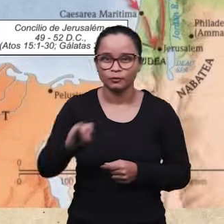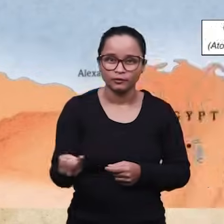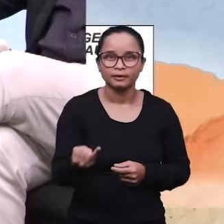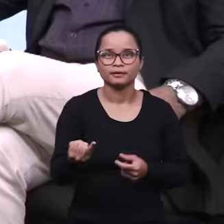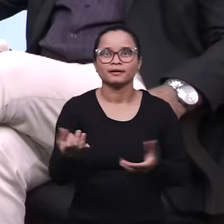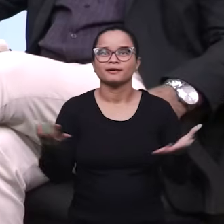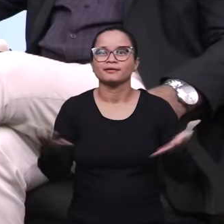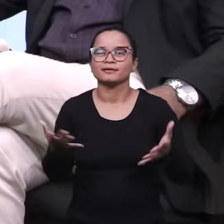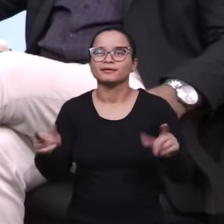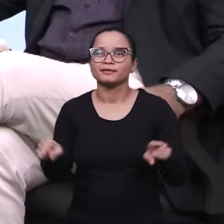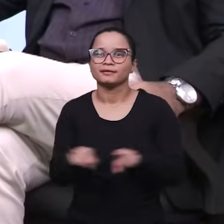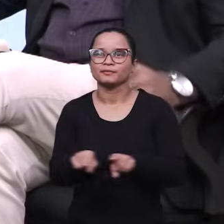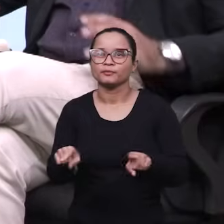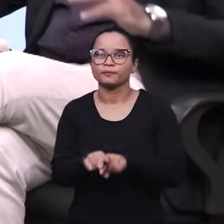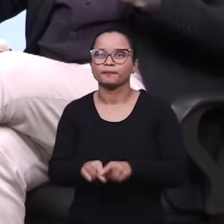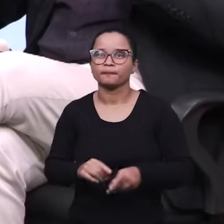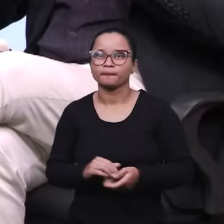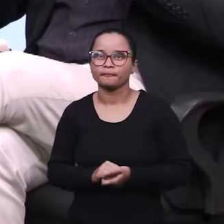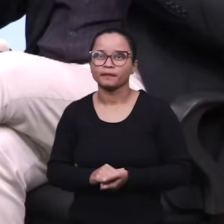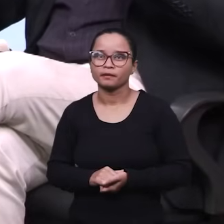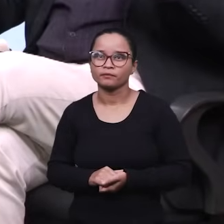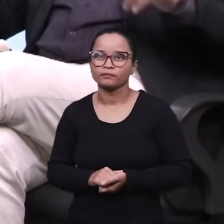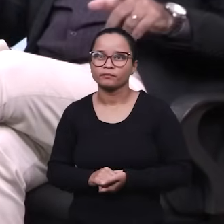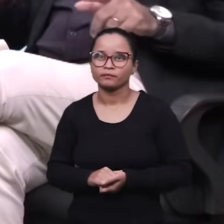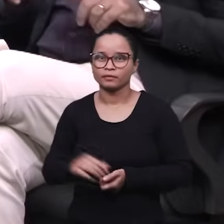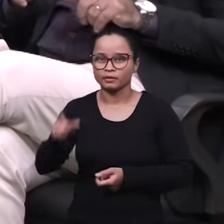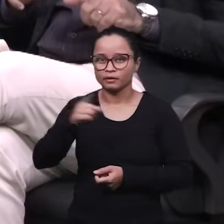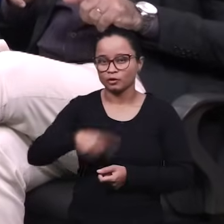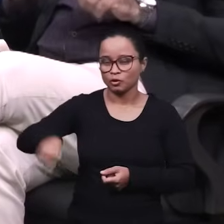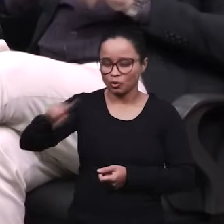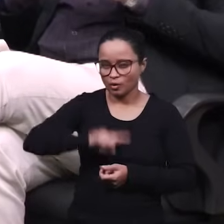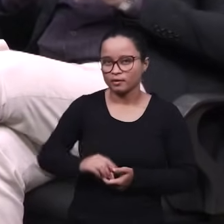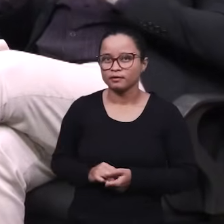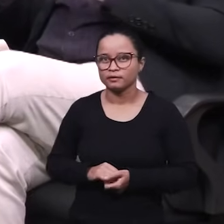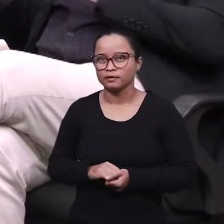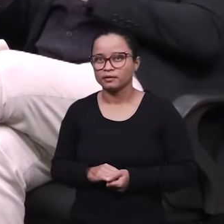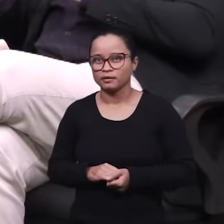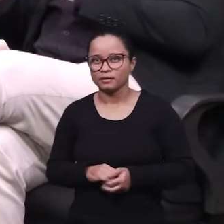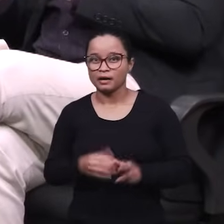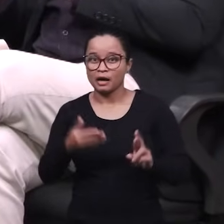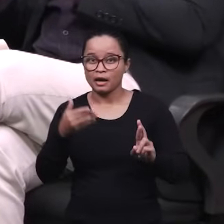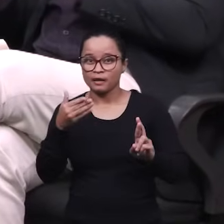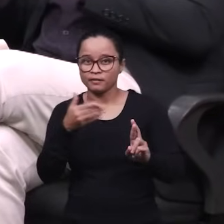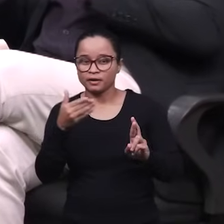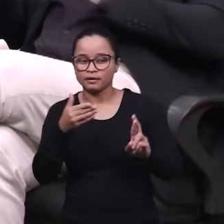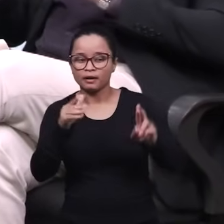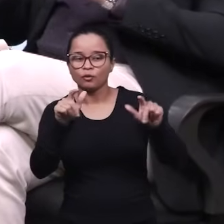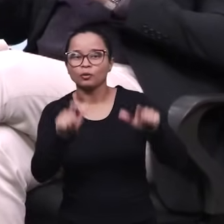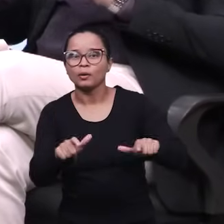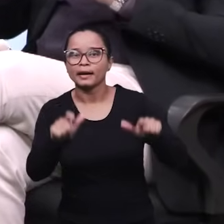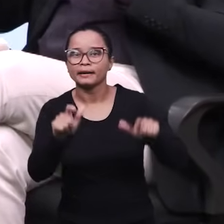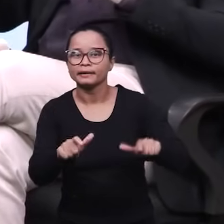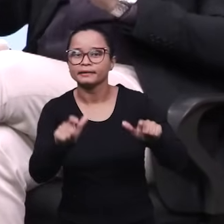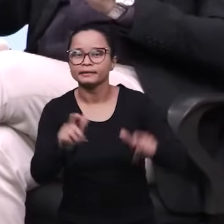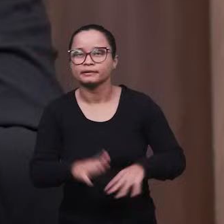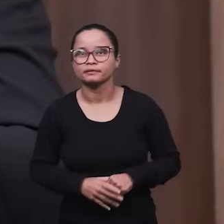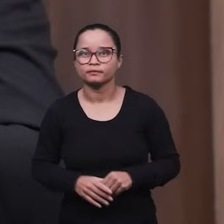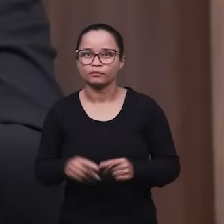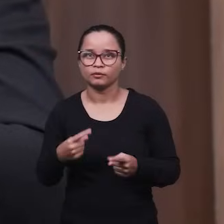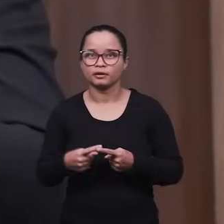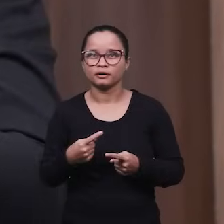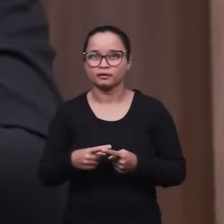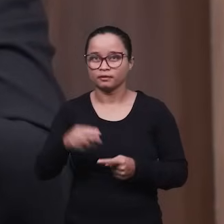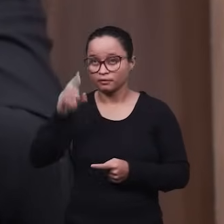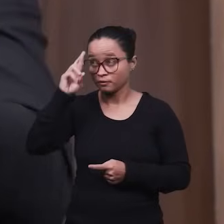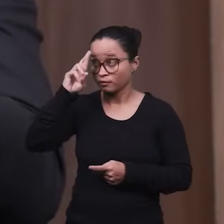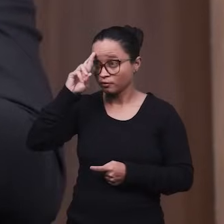né, para dizer que nós estamos nos referindo a localidades que, por permissão do Senhor,